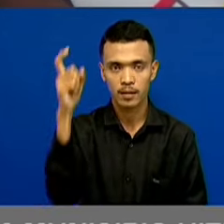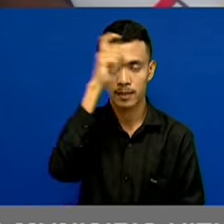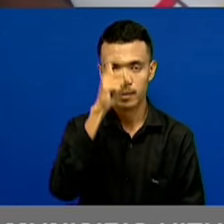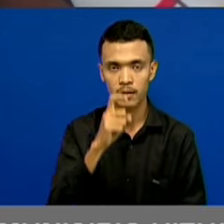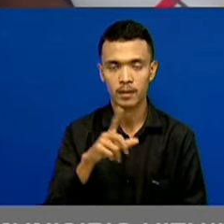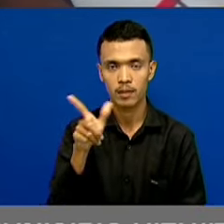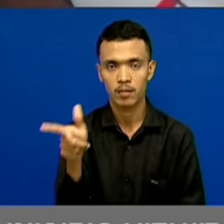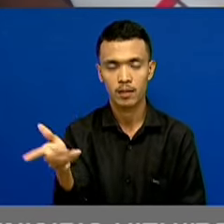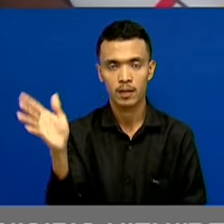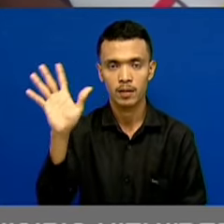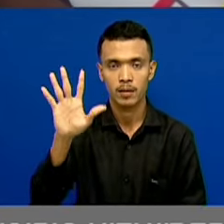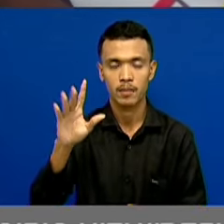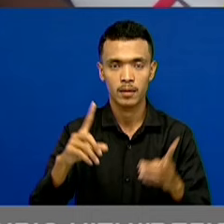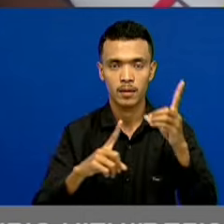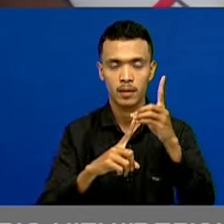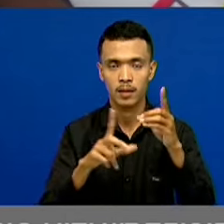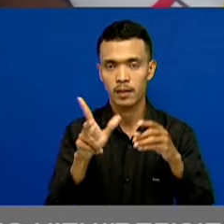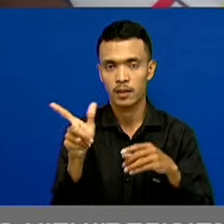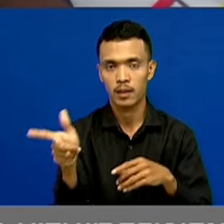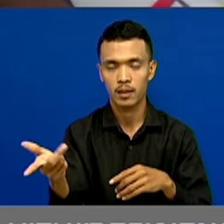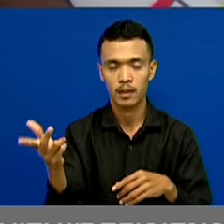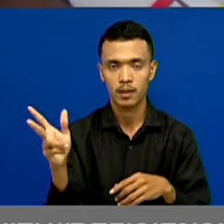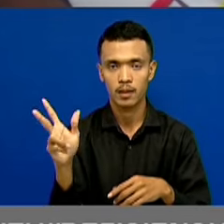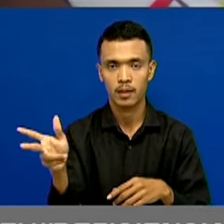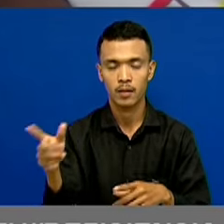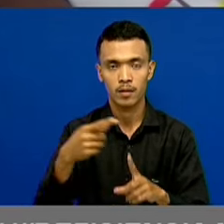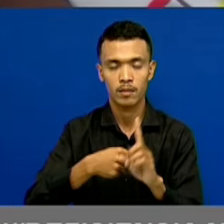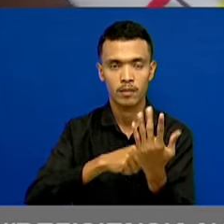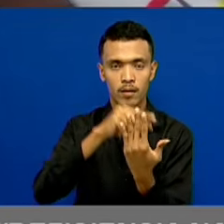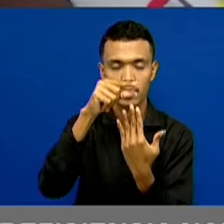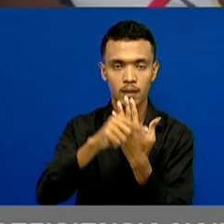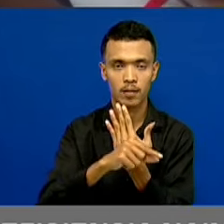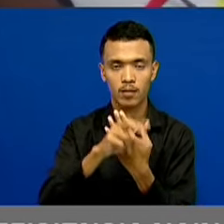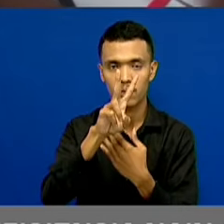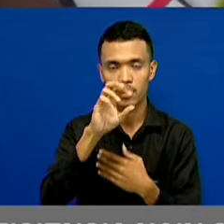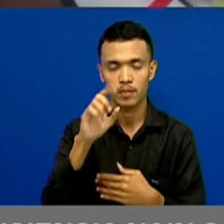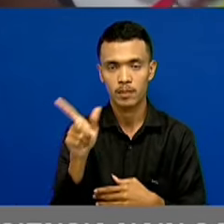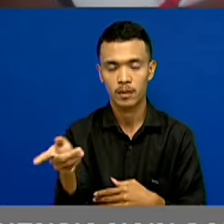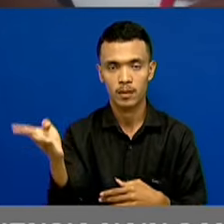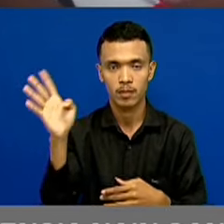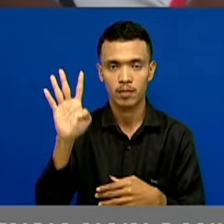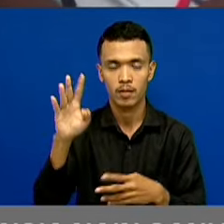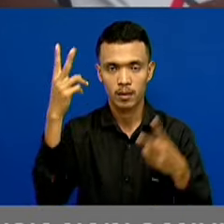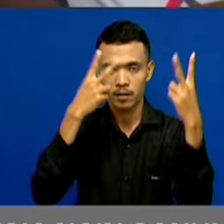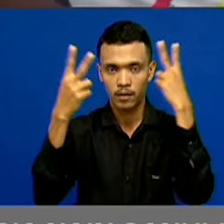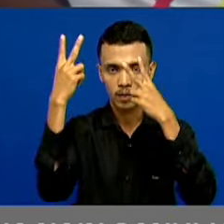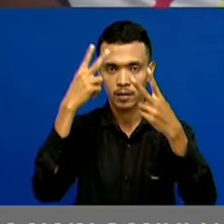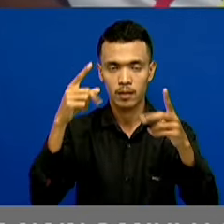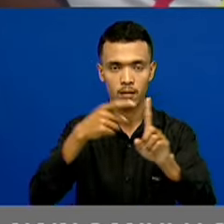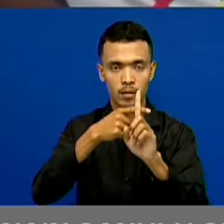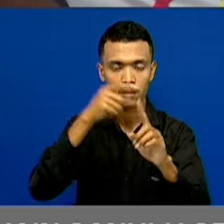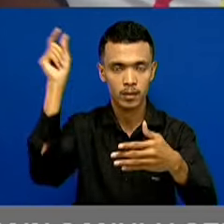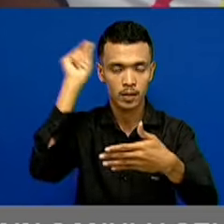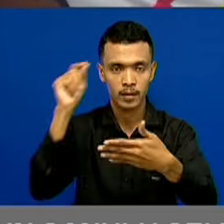Racing 5 consulta popular e 30 de agosto 2024 nebe se reta mos visita com sua excelência secretário geral da ONU Dr.